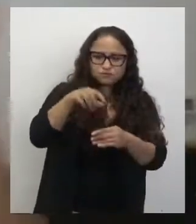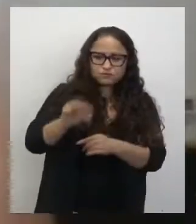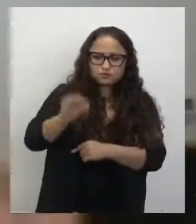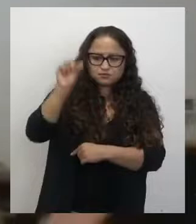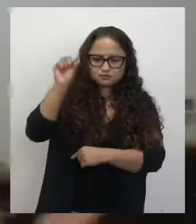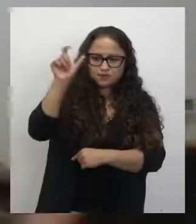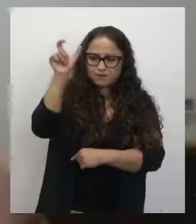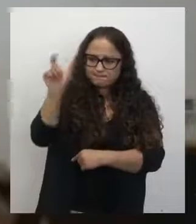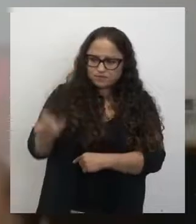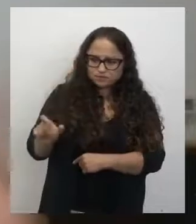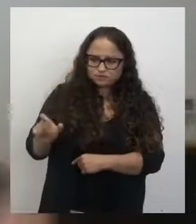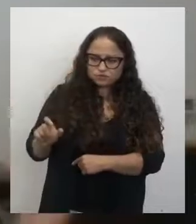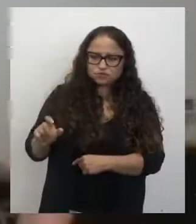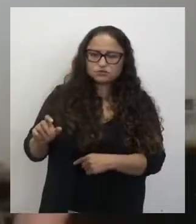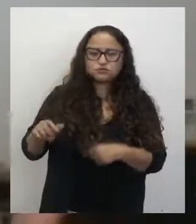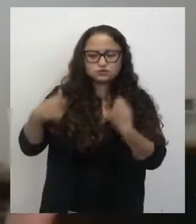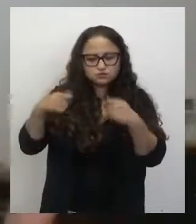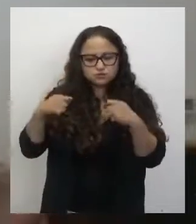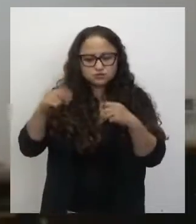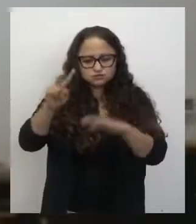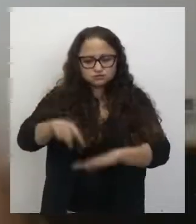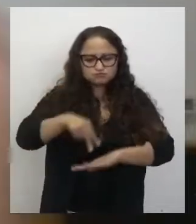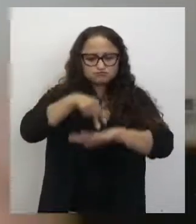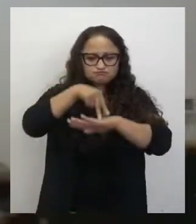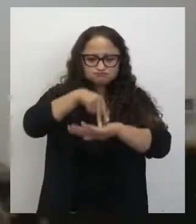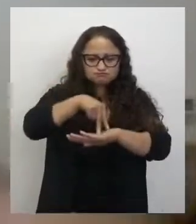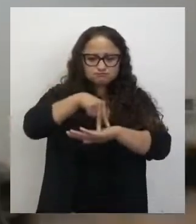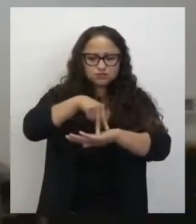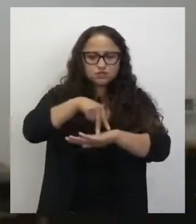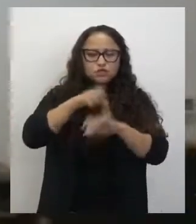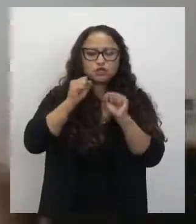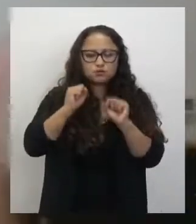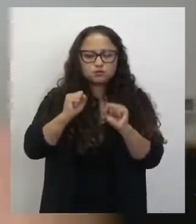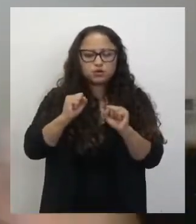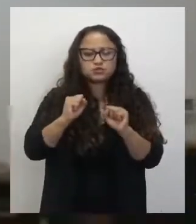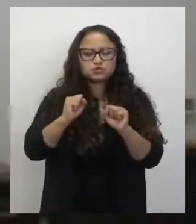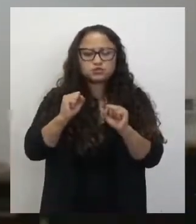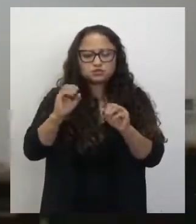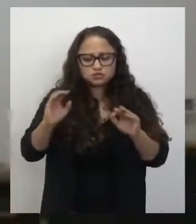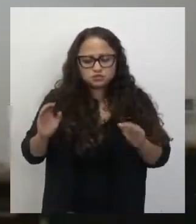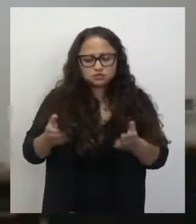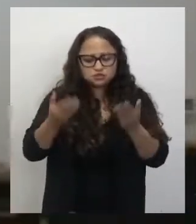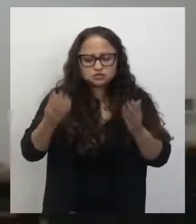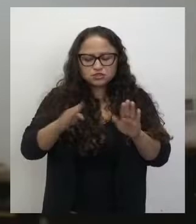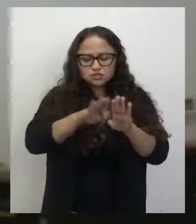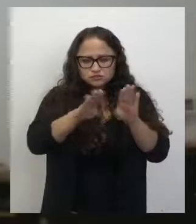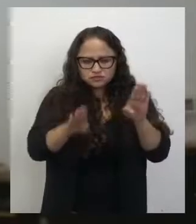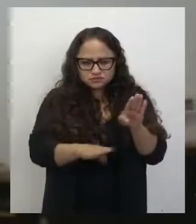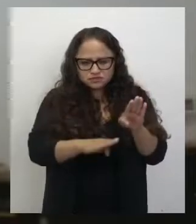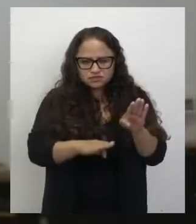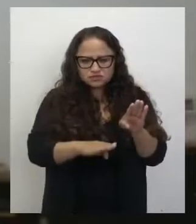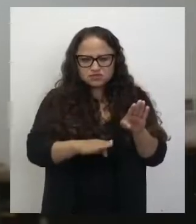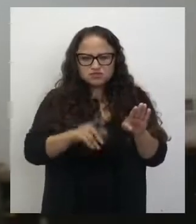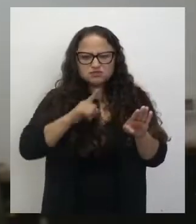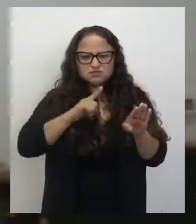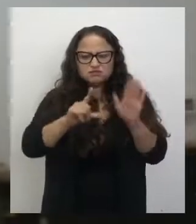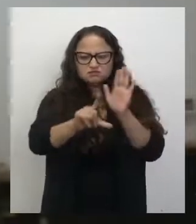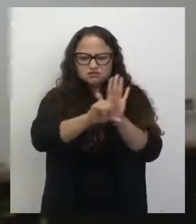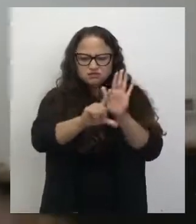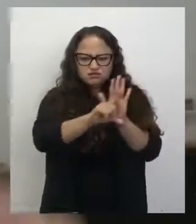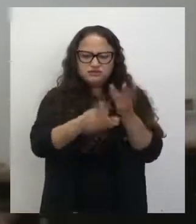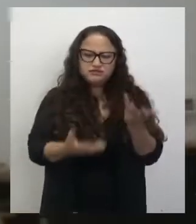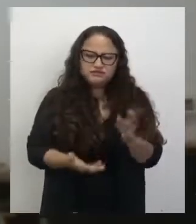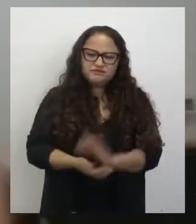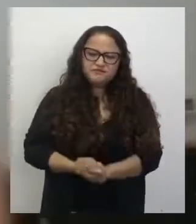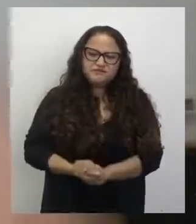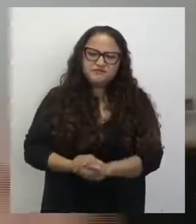temos que colocar essas pessoas, né, que defendem essas minorias dentro do quê? Dentro do legislativo. Então, quer